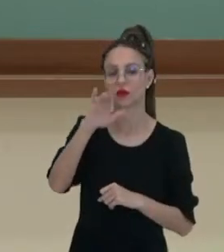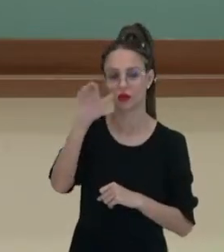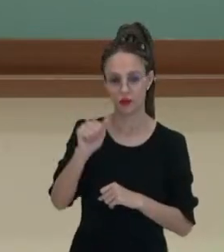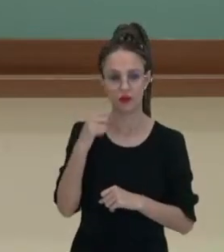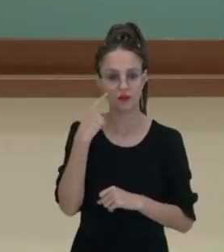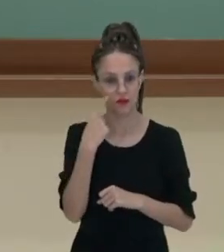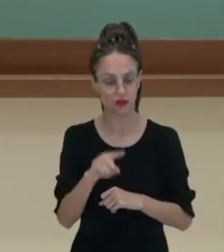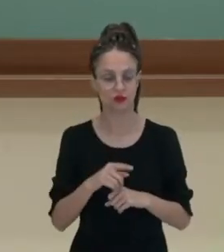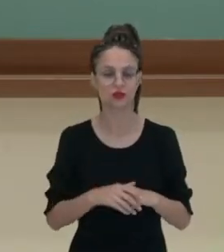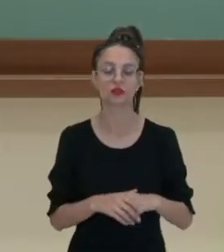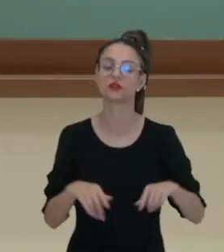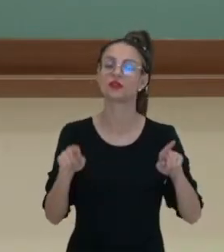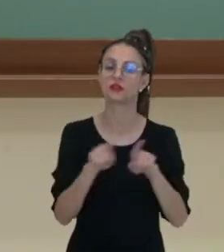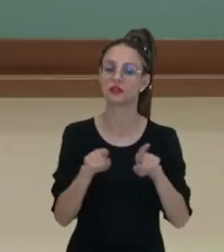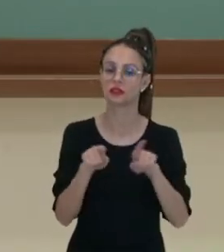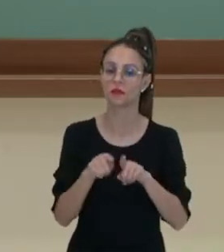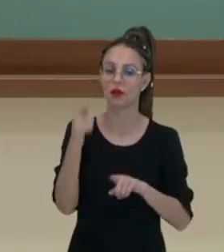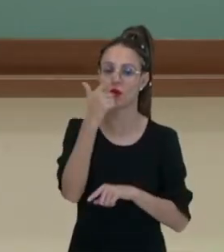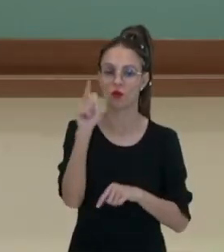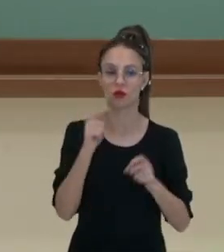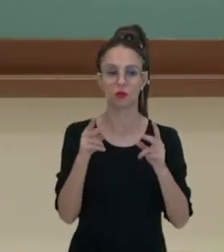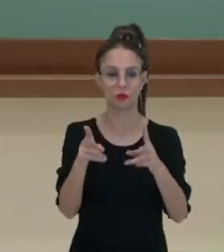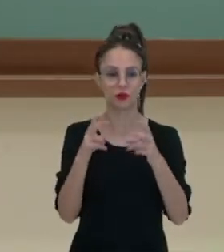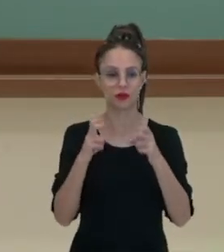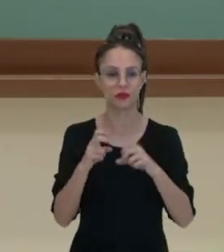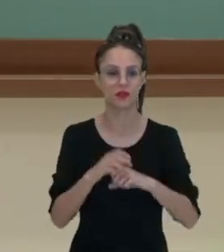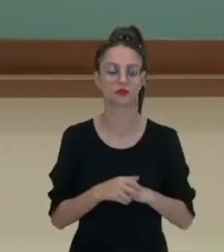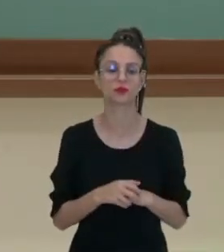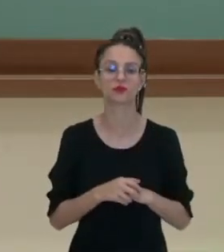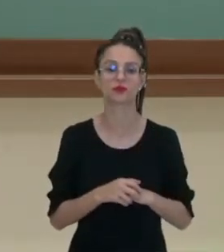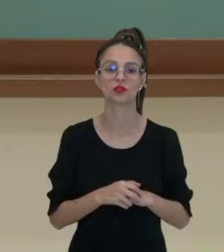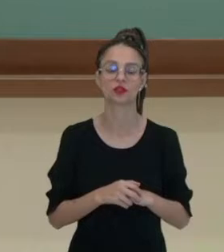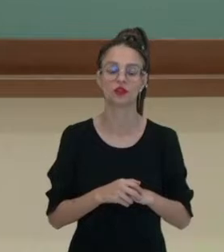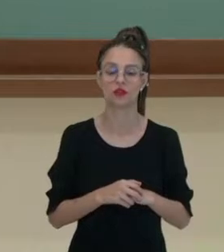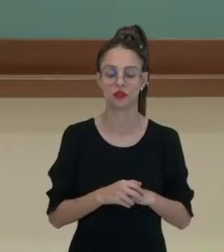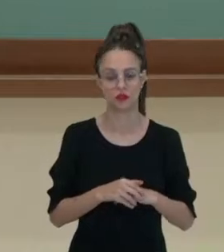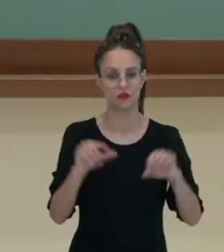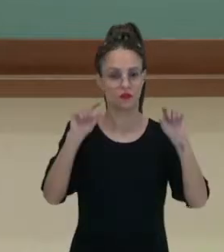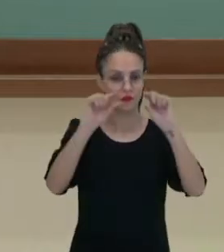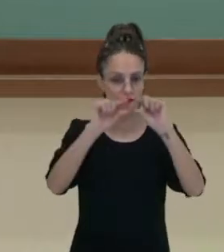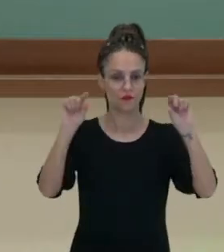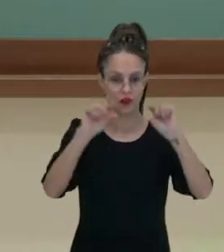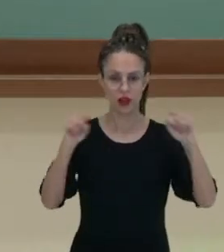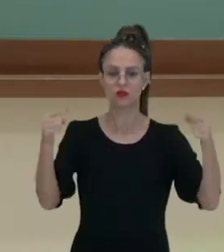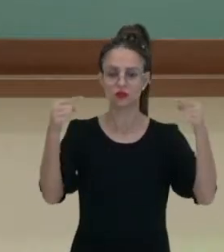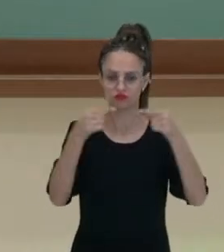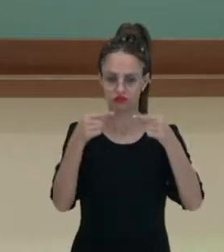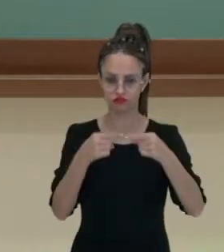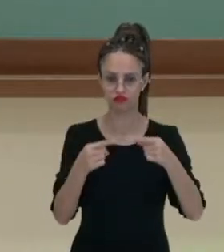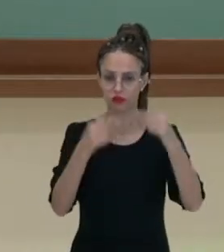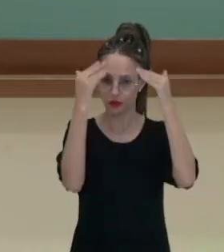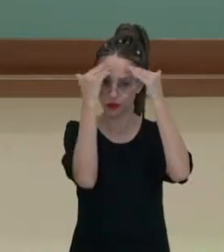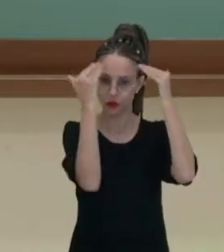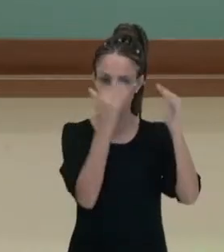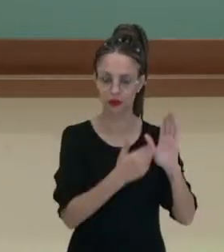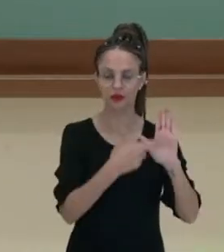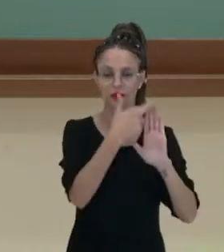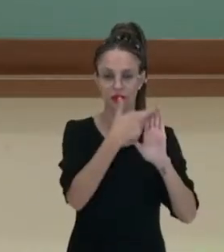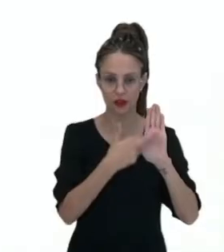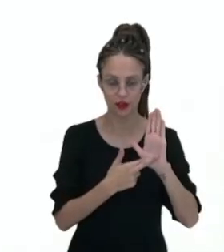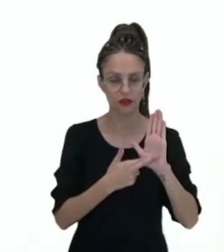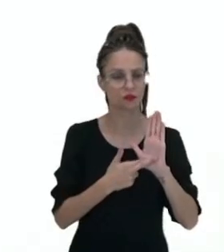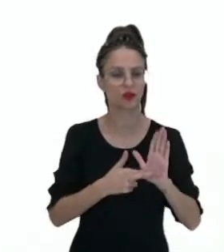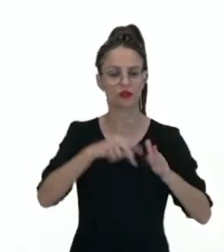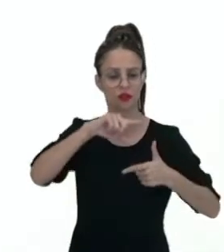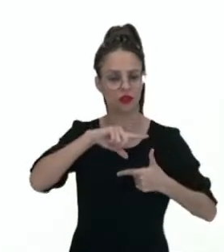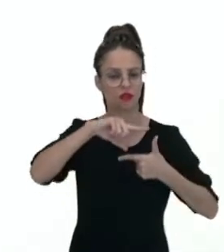isso. Outra coisa que eu noto, né, são os versos regulares, que obedecem às regras da metra